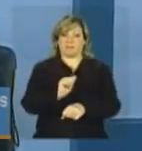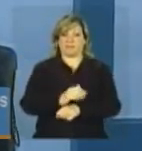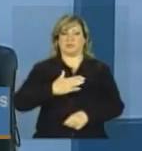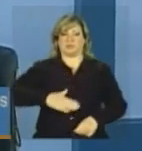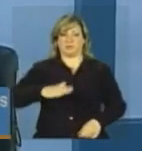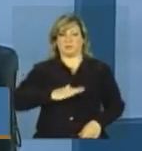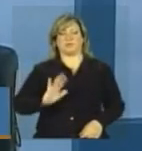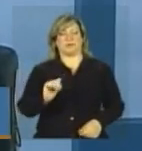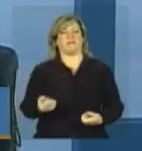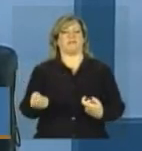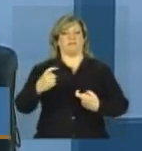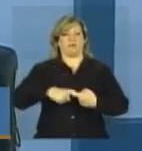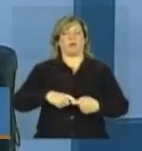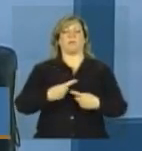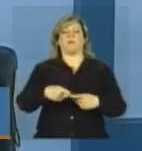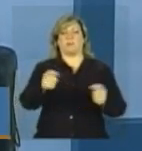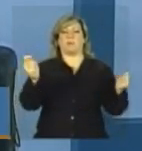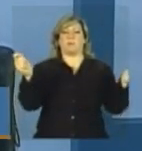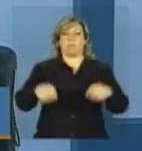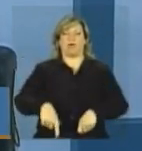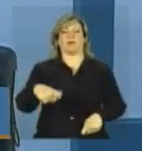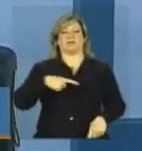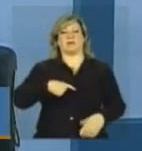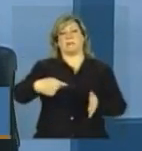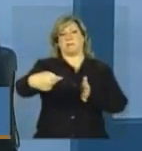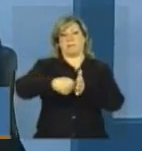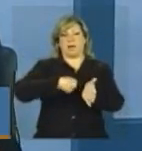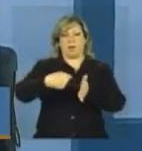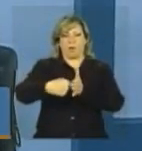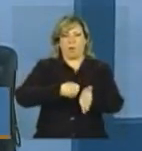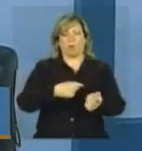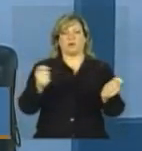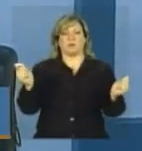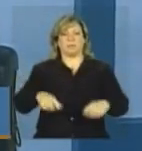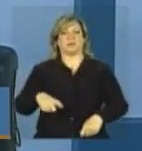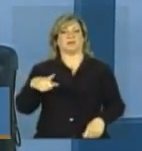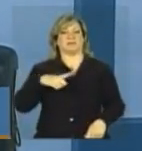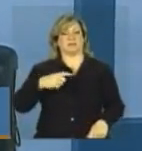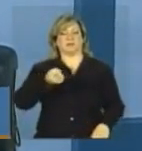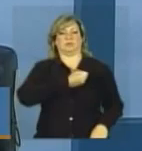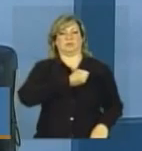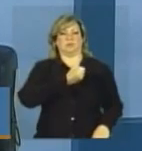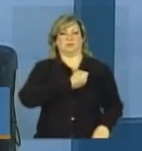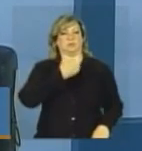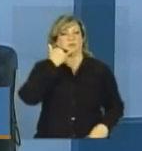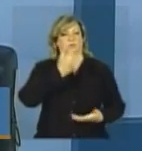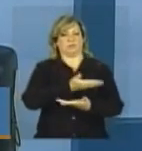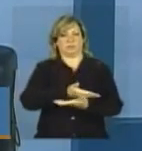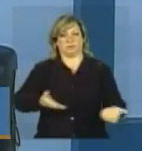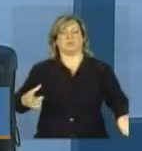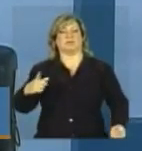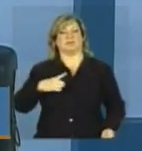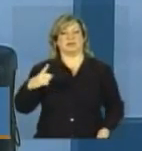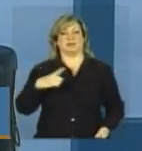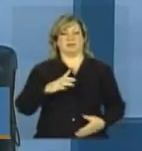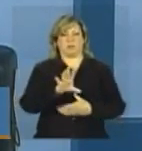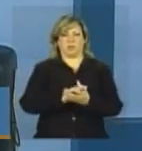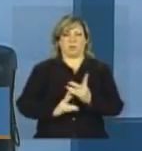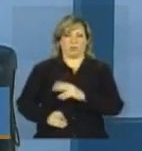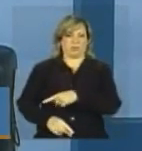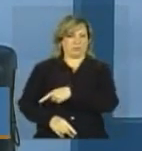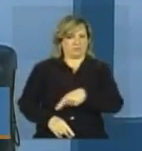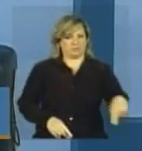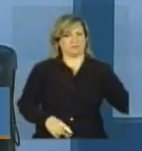breve intervalo, mas lembrando que você pode mandar ainda as suas perguntas pelos contatos que estão aí no seu vídeo, pelos telefones